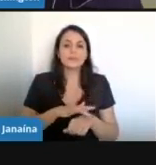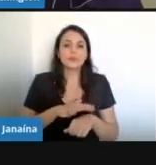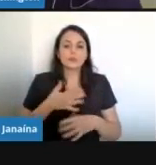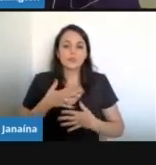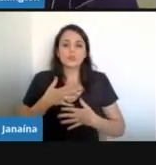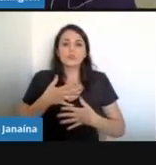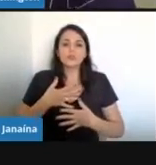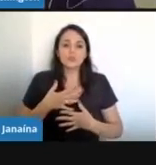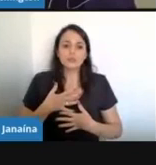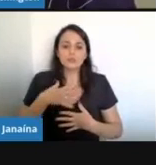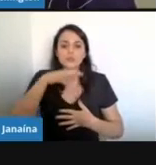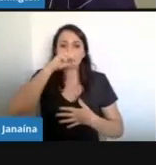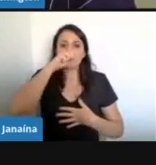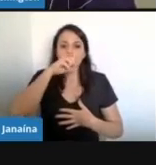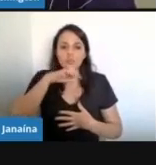demais